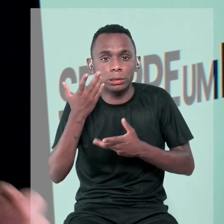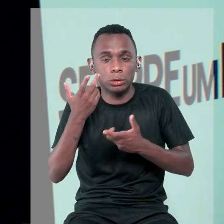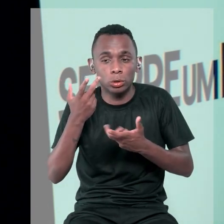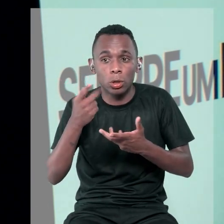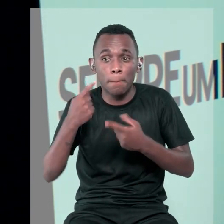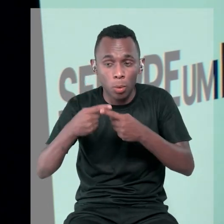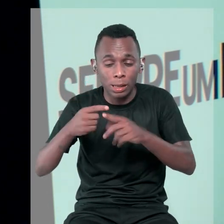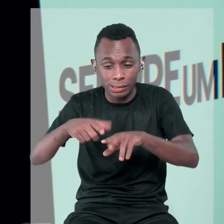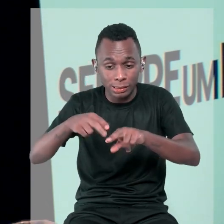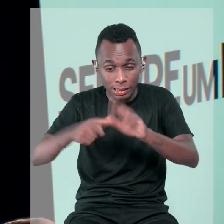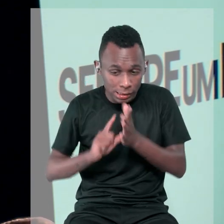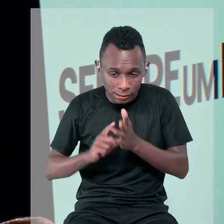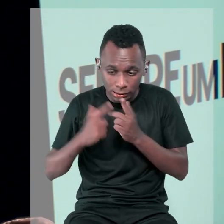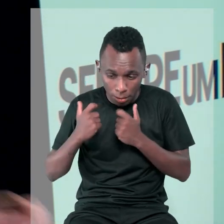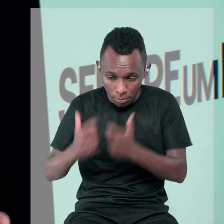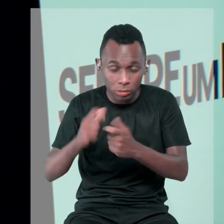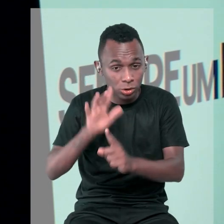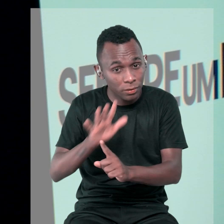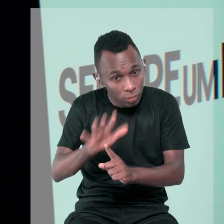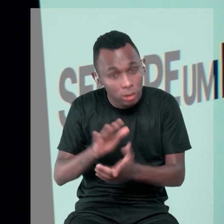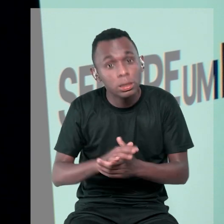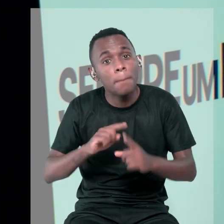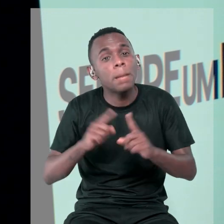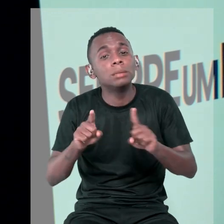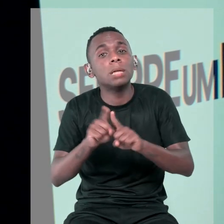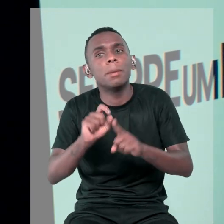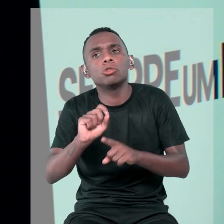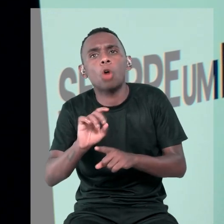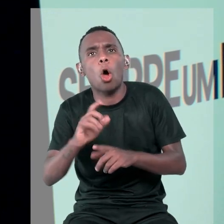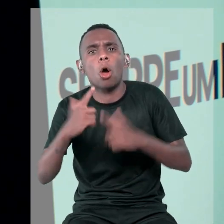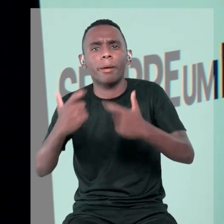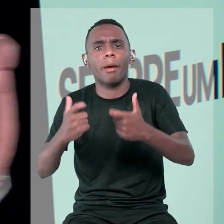e econômicas também, mas não necessariamente ações de guerra.